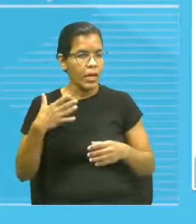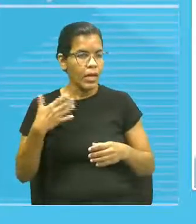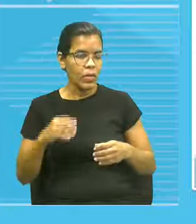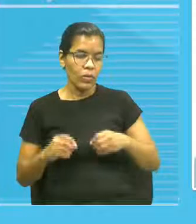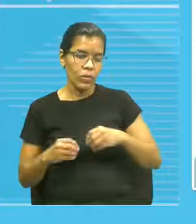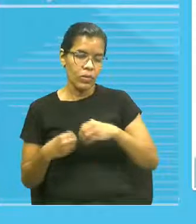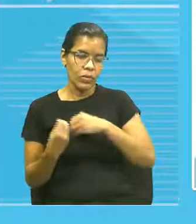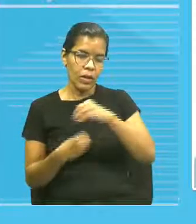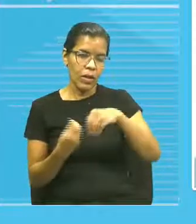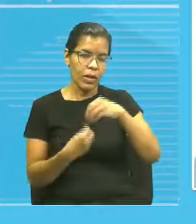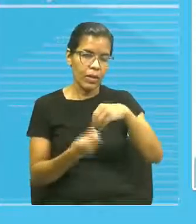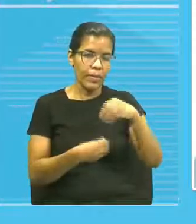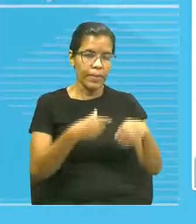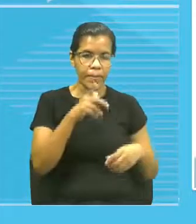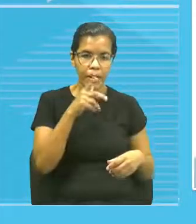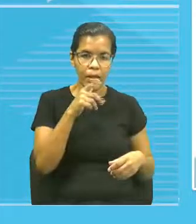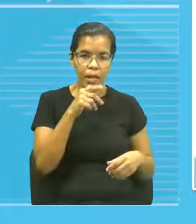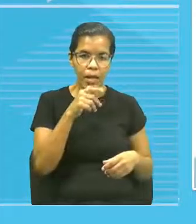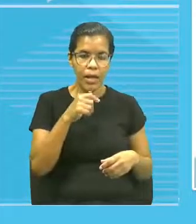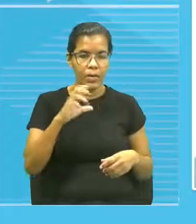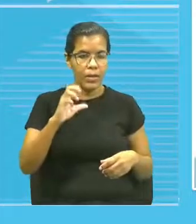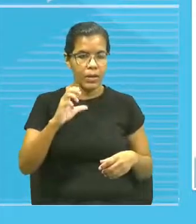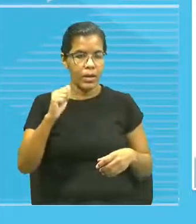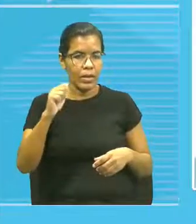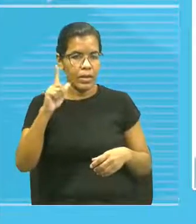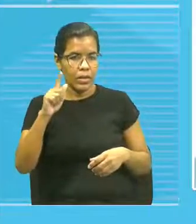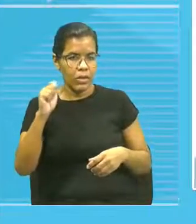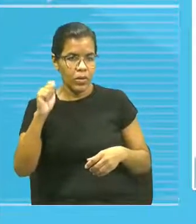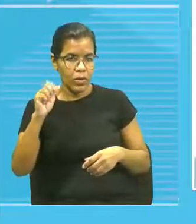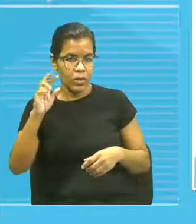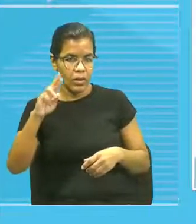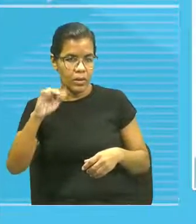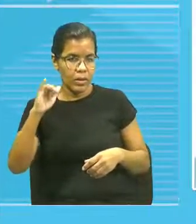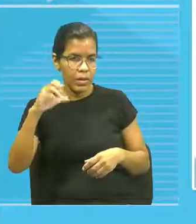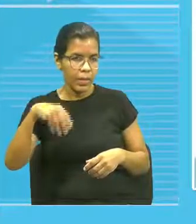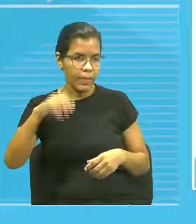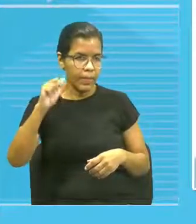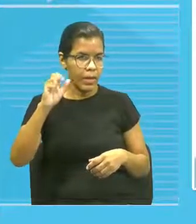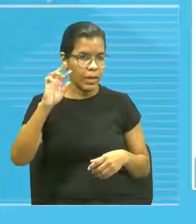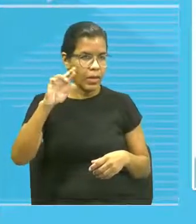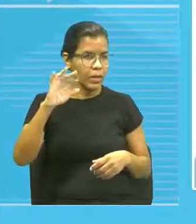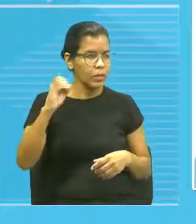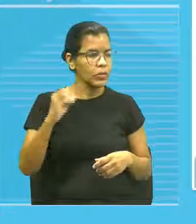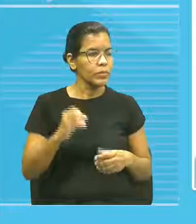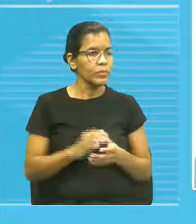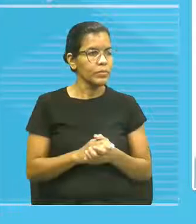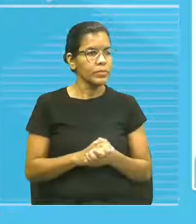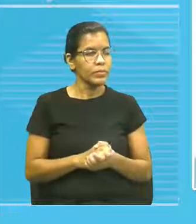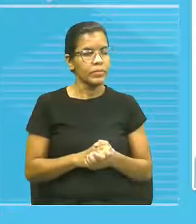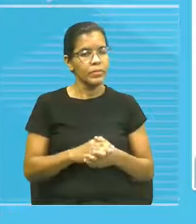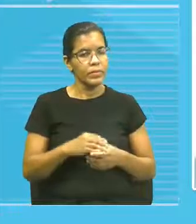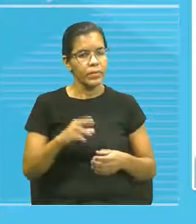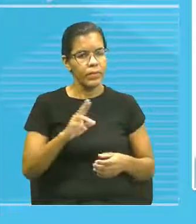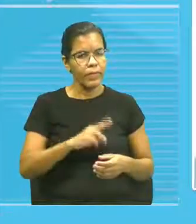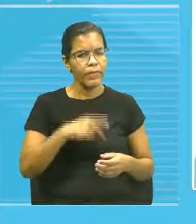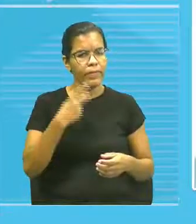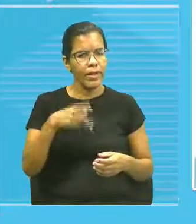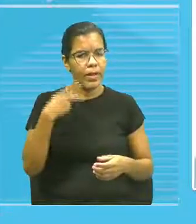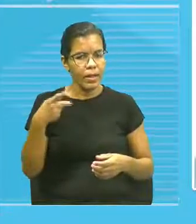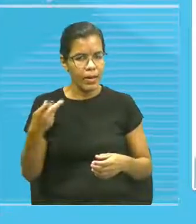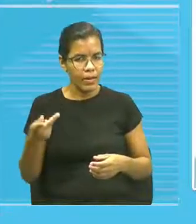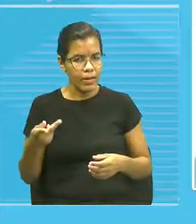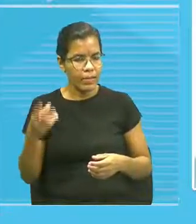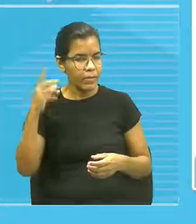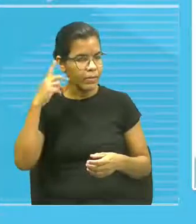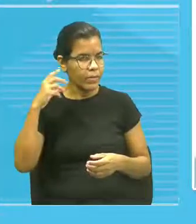calorímetro. Só que é. Olha só. Vocês já ouviram falar em calorimetria, né? Na física.